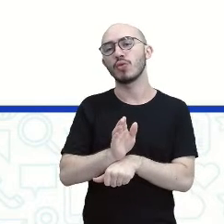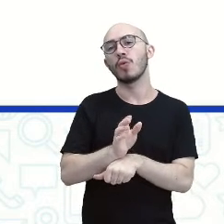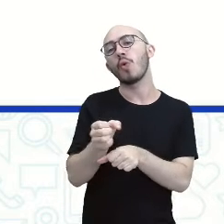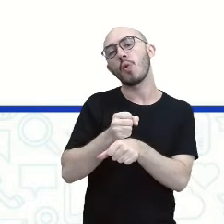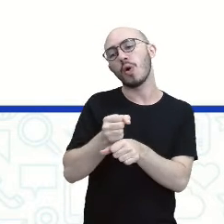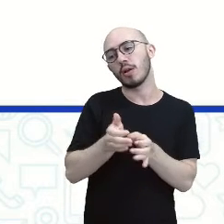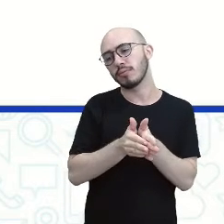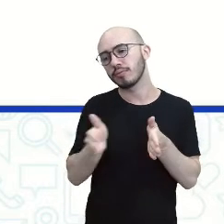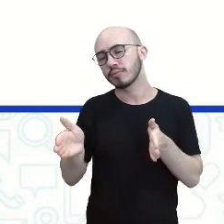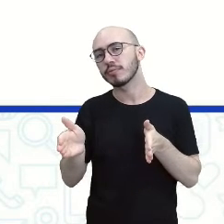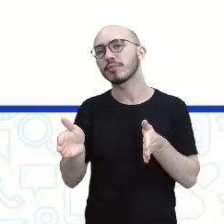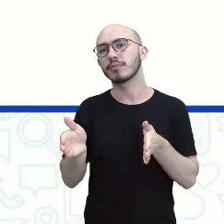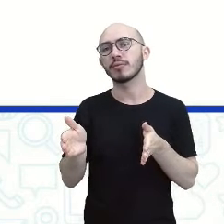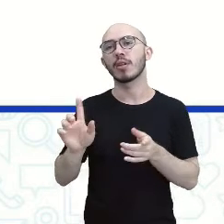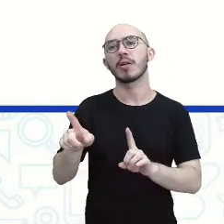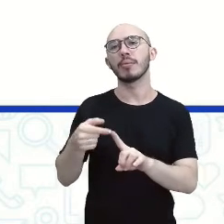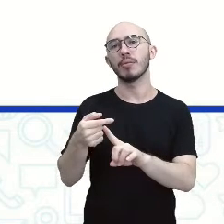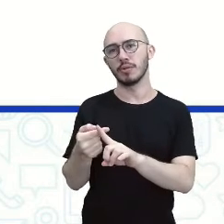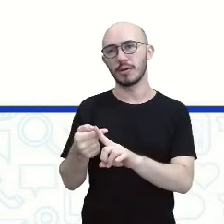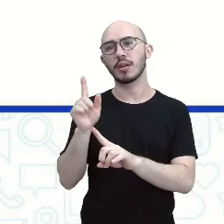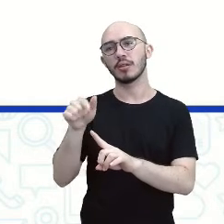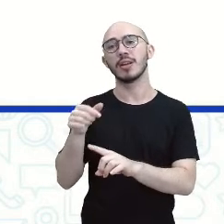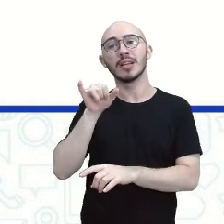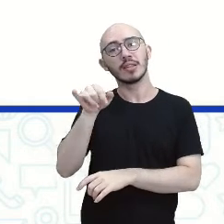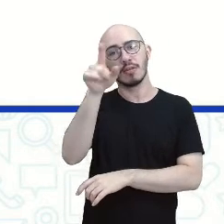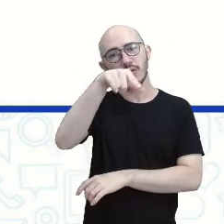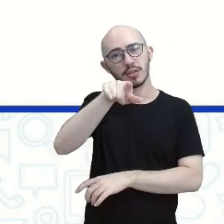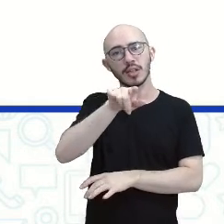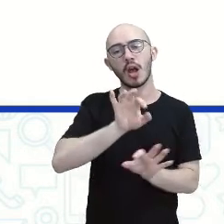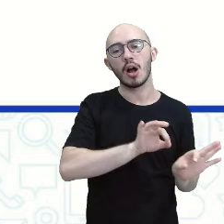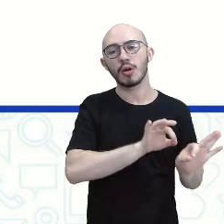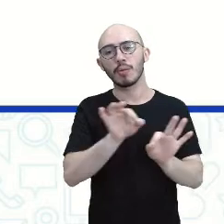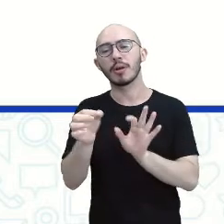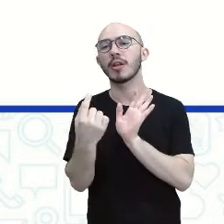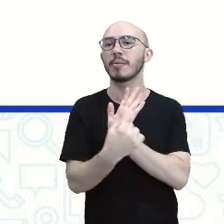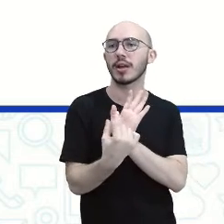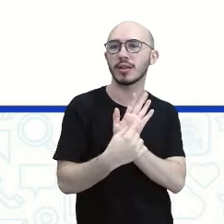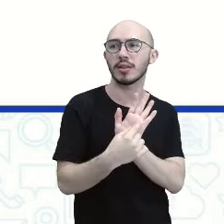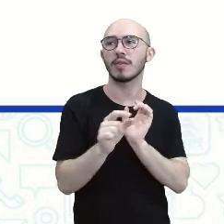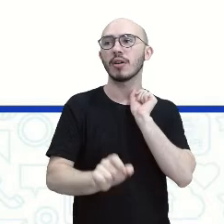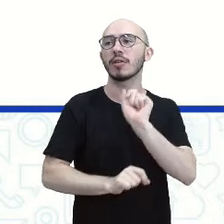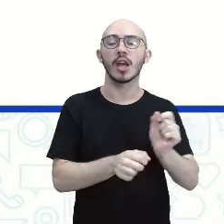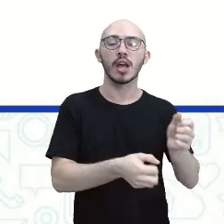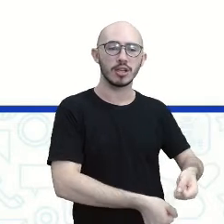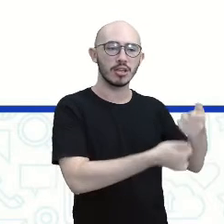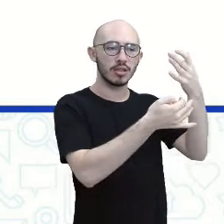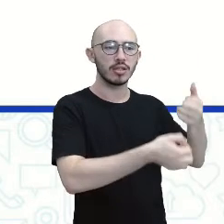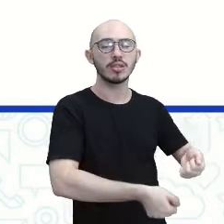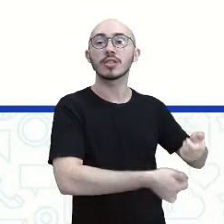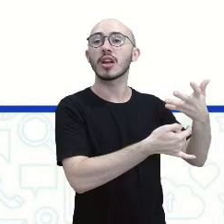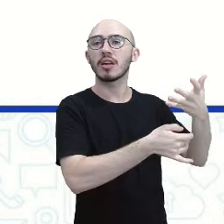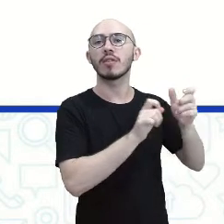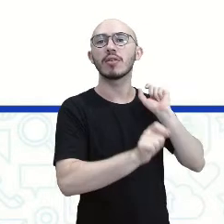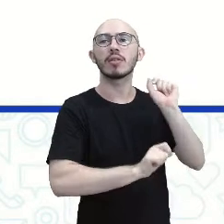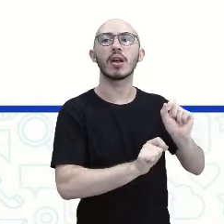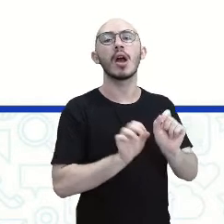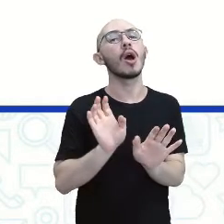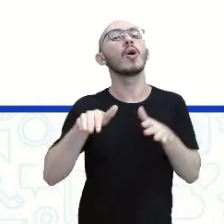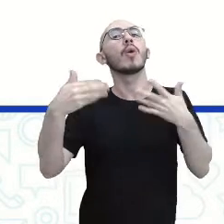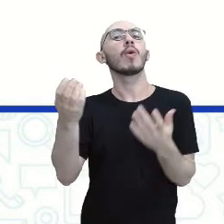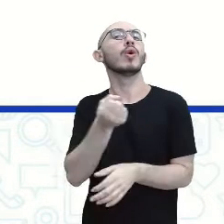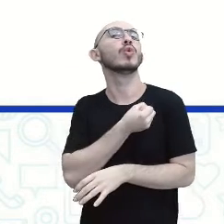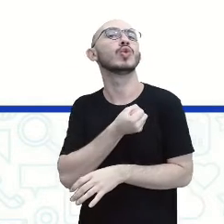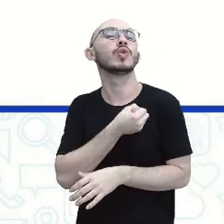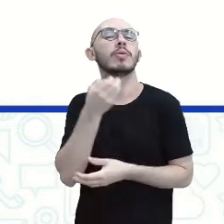é esse valor, certo? Se você está acompanhando pelo aplicativo, escreve lá para a professora Briane no chat qual é esse número aí,